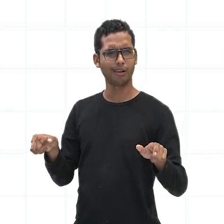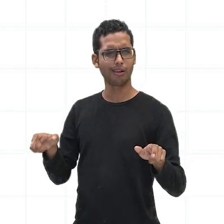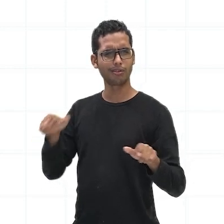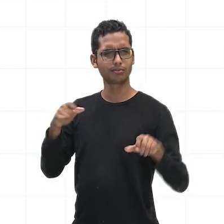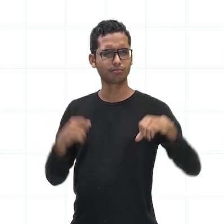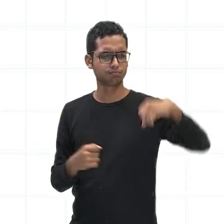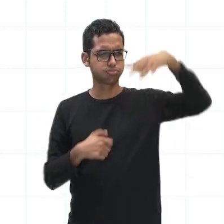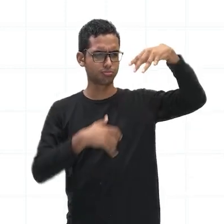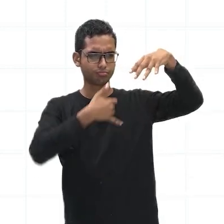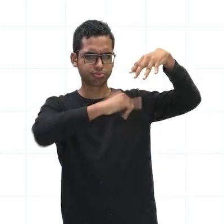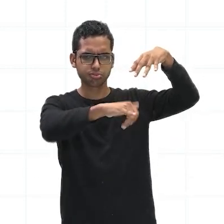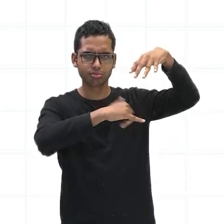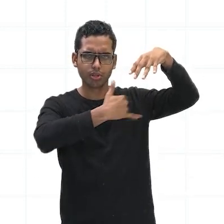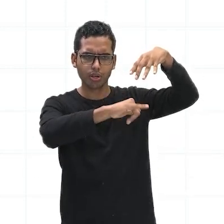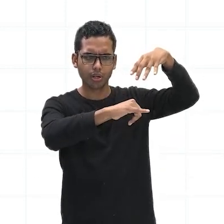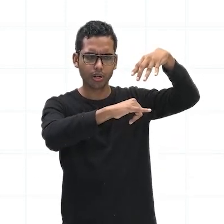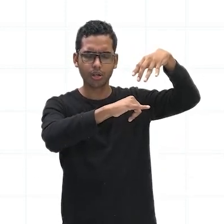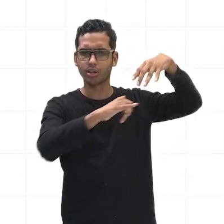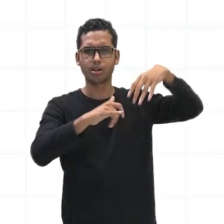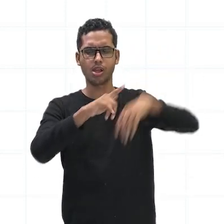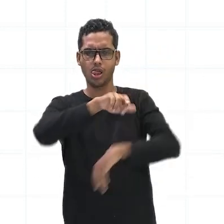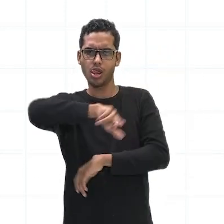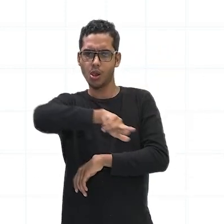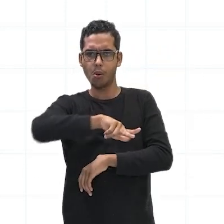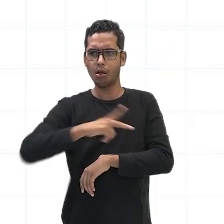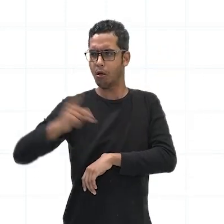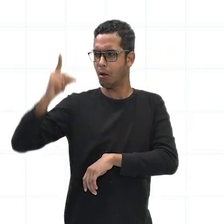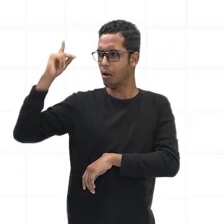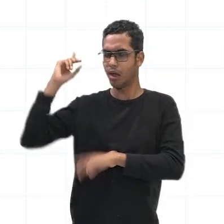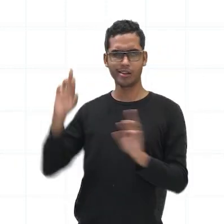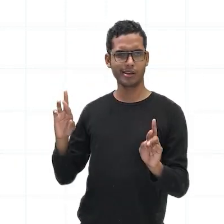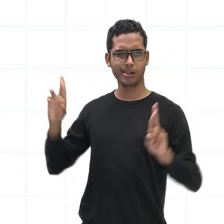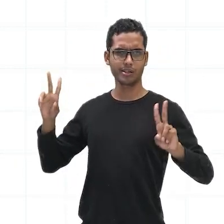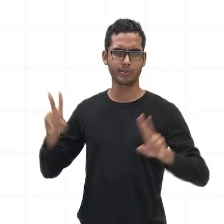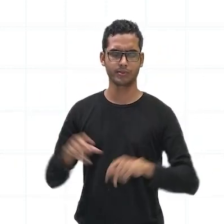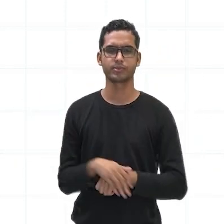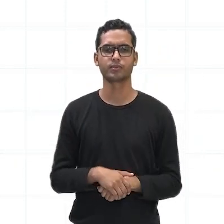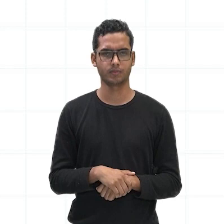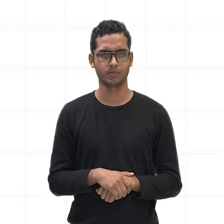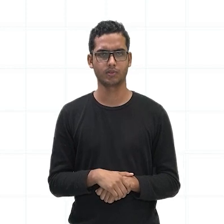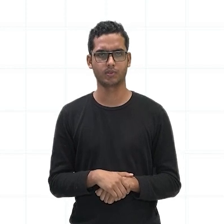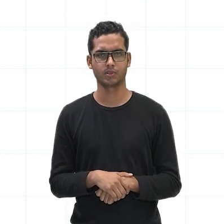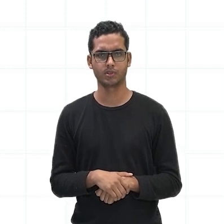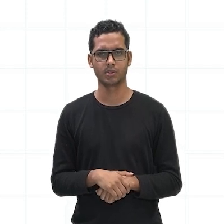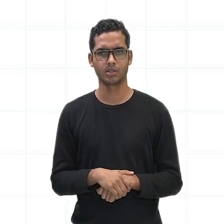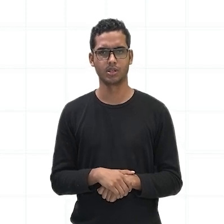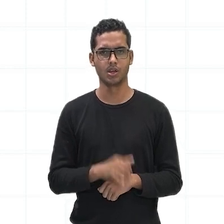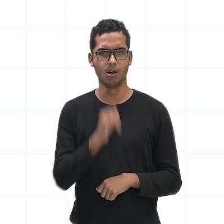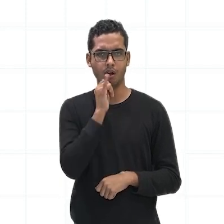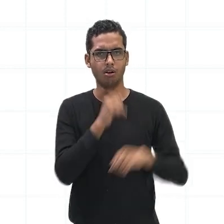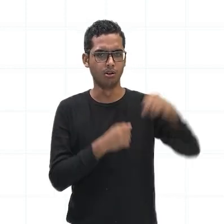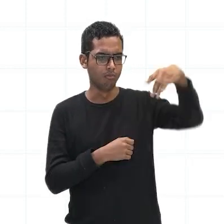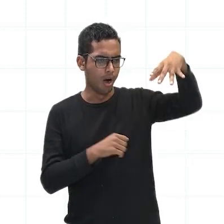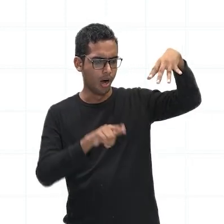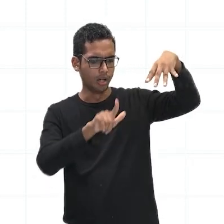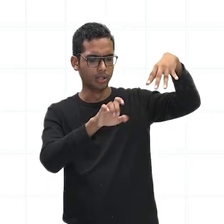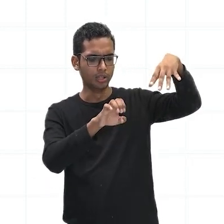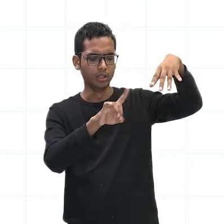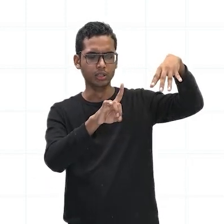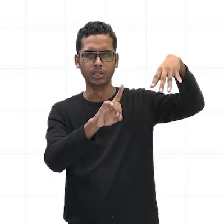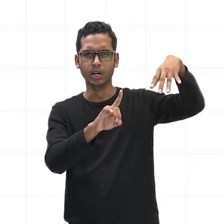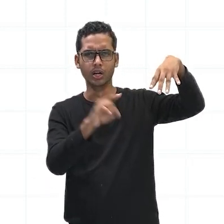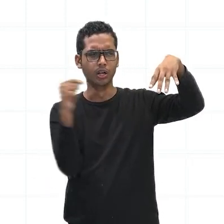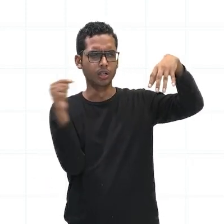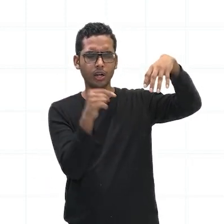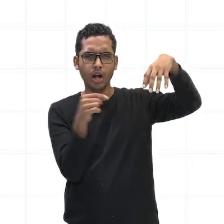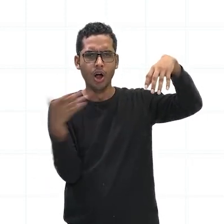a essas metodologias, né, a essas tecnologias que nós temos atualmente. Essas lâmpadas de LED, por exemplo, antigamente a energia vinha ali